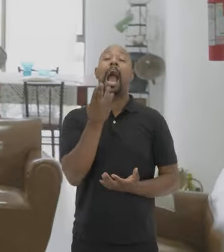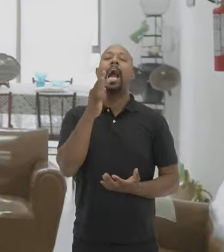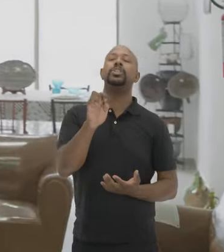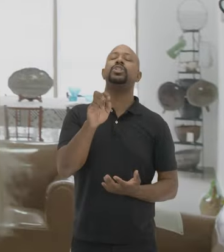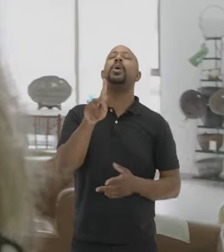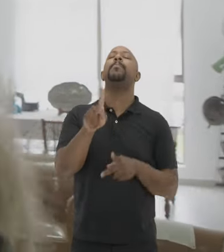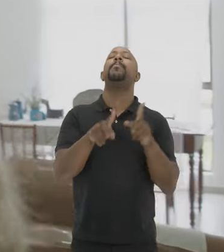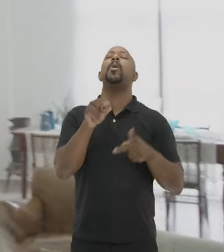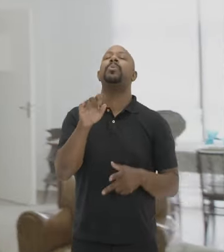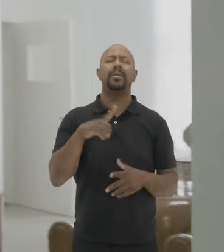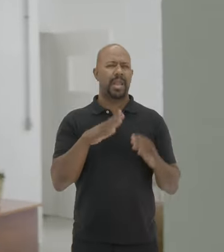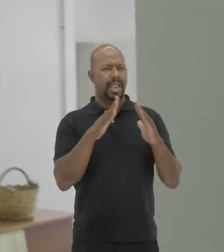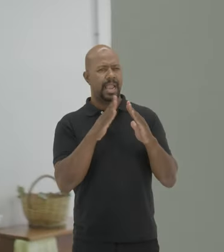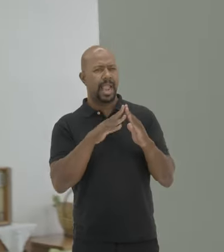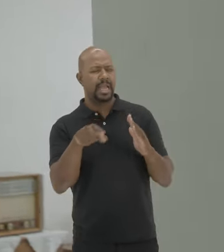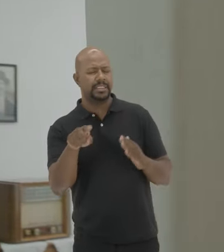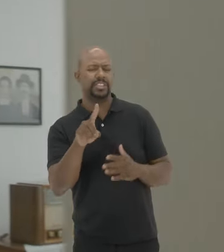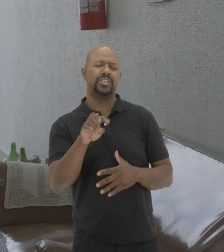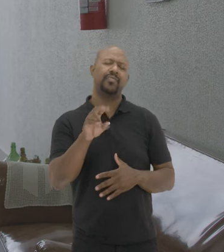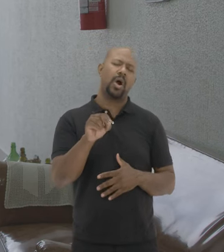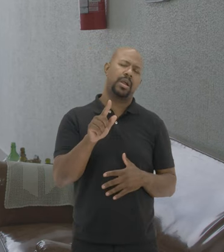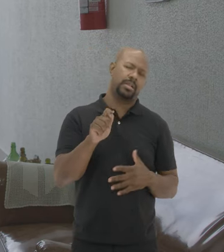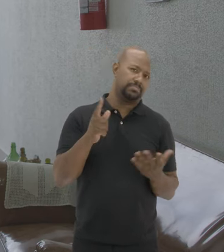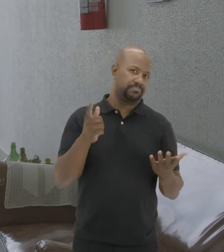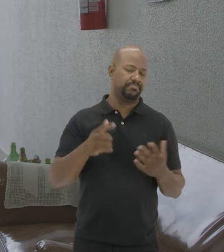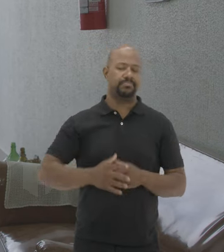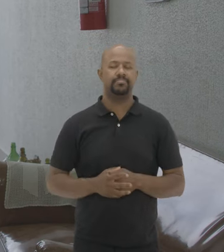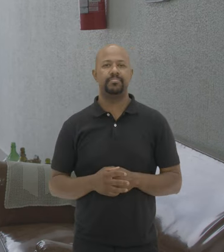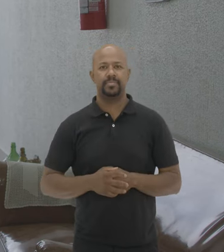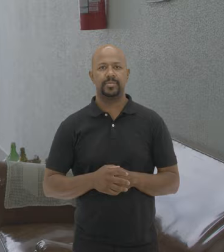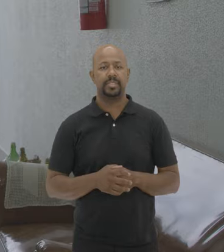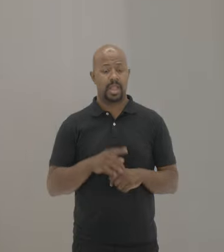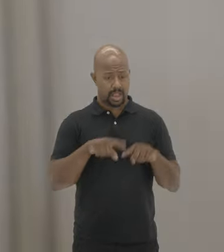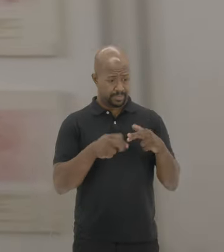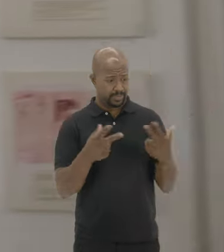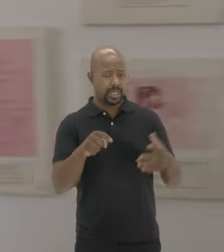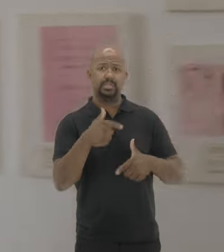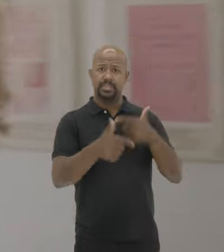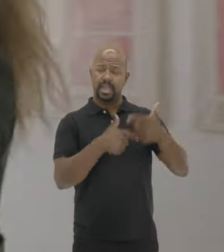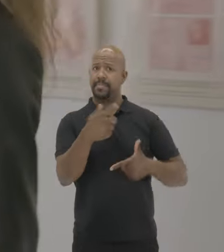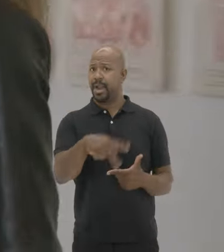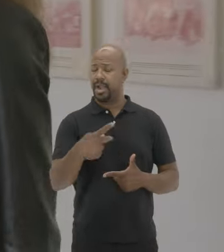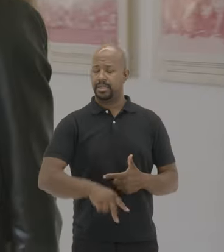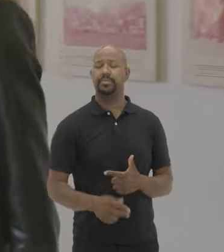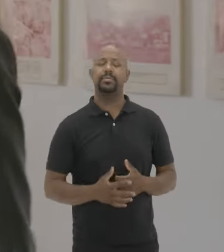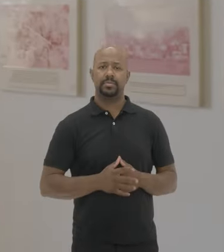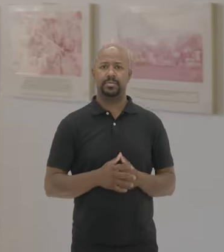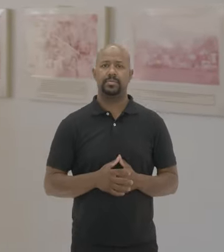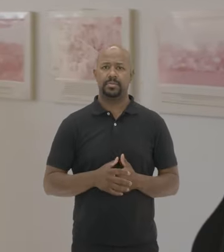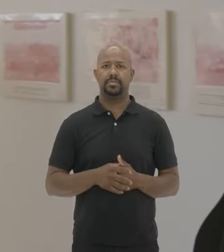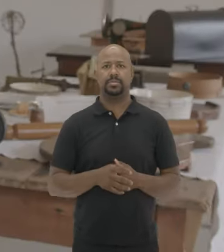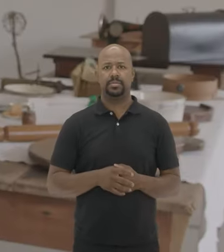de casa de vó também. Manu fala para a câmera. Ao fundo da sala, uma mesa de refeições com toalha de rendas. Chegam em outra sala com quadros